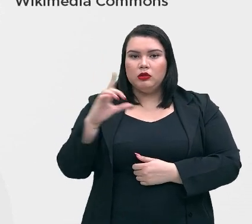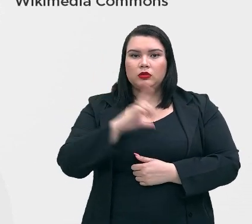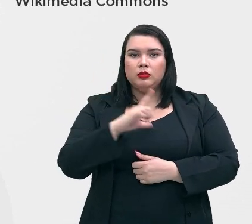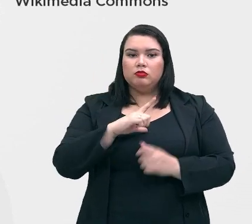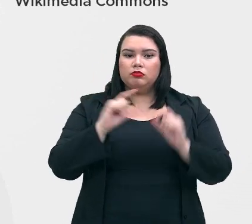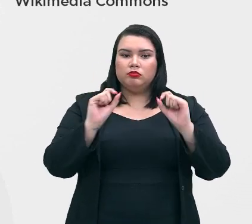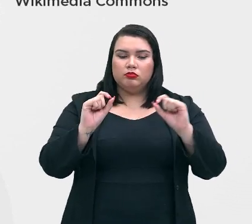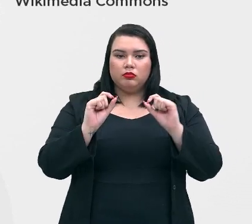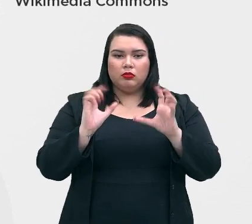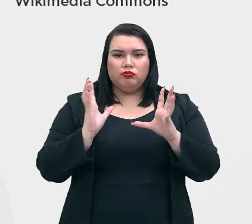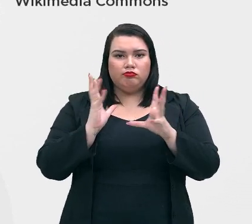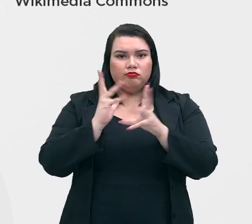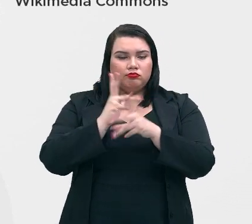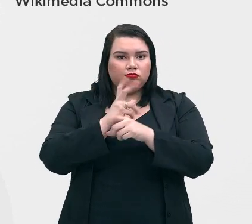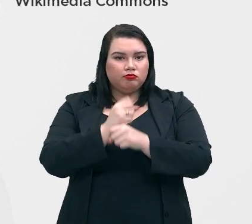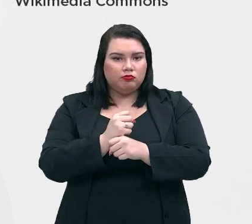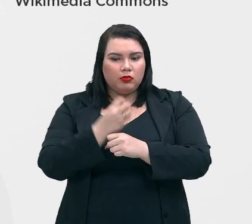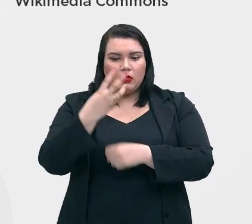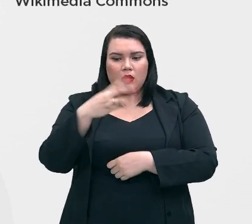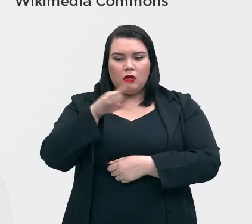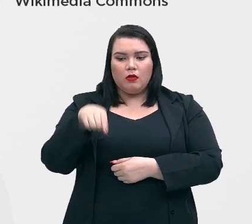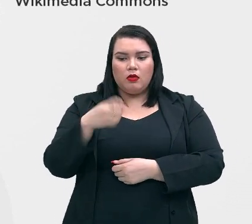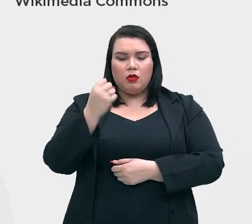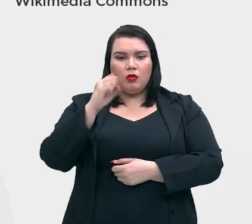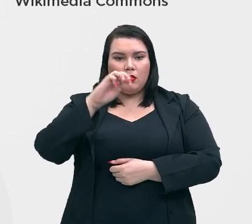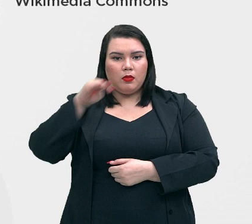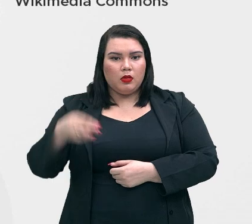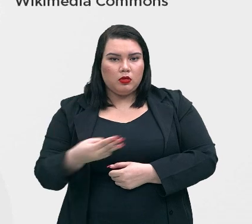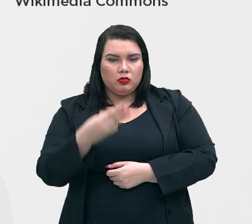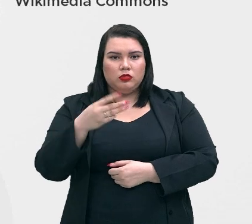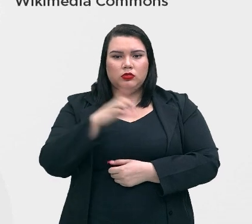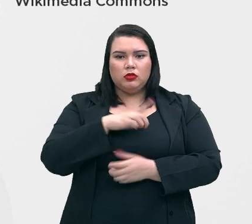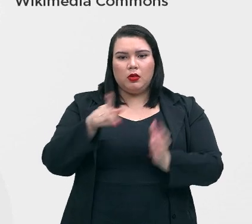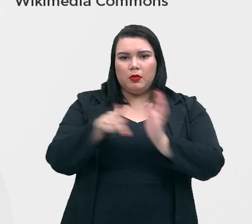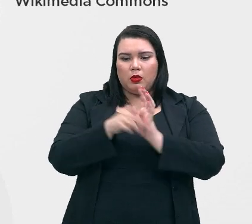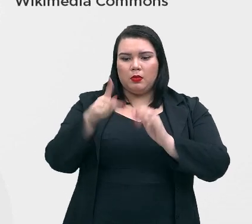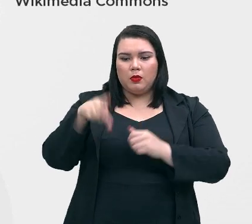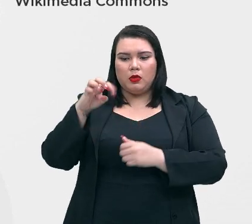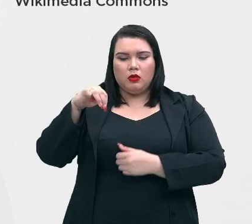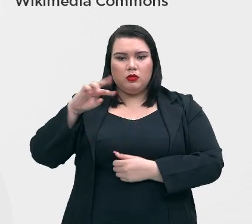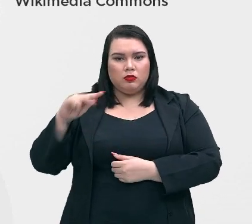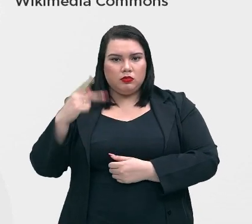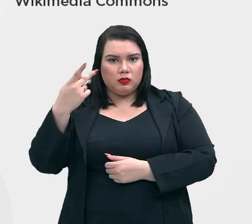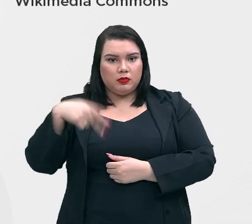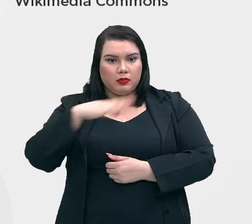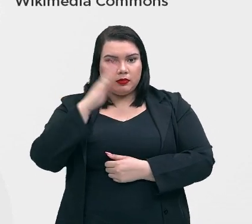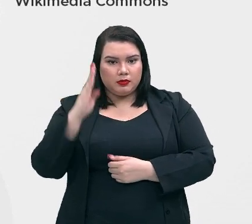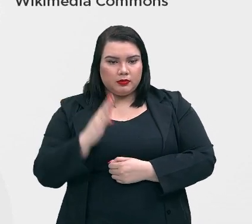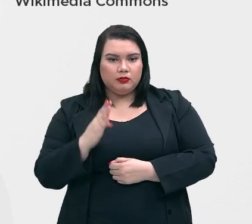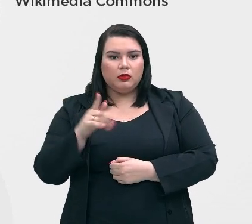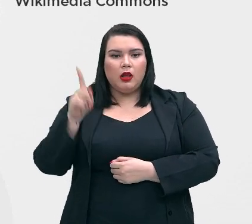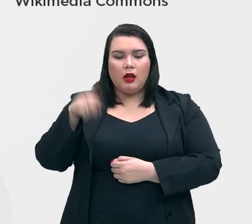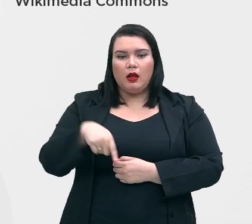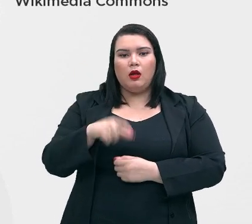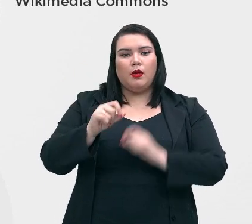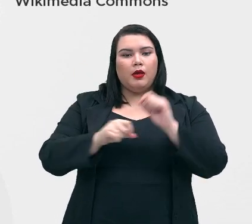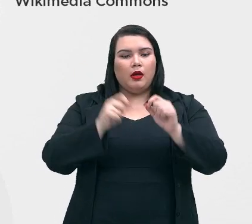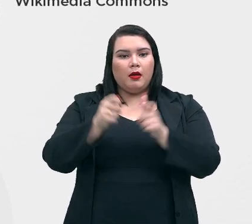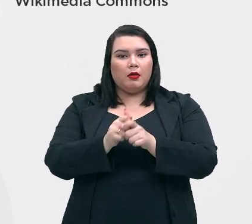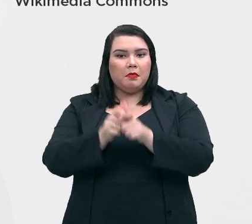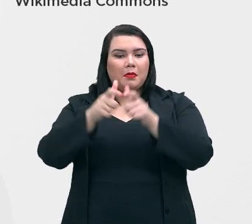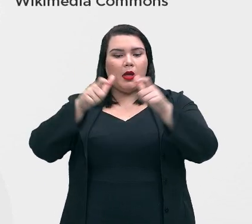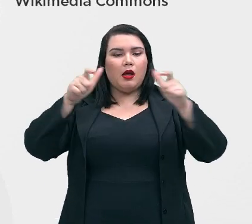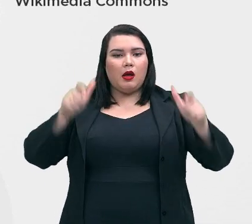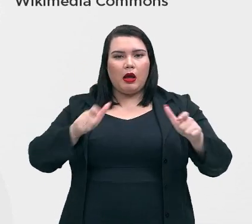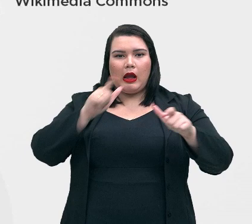aí uma quantidade de 3,8 milhões de quilômetros que vai estar localizado no Brasil. Ela é considerada a maior